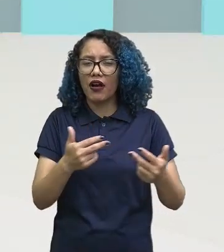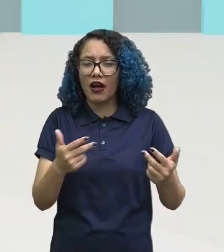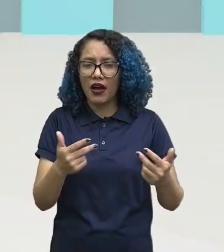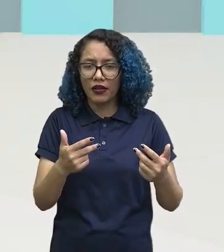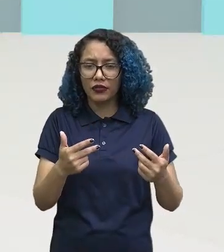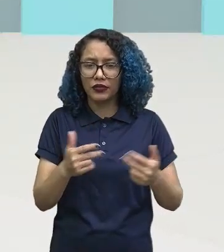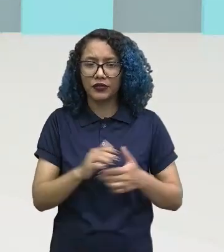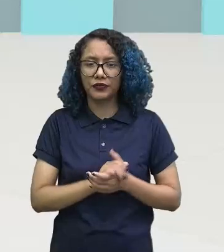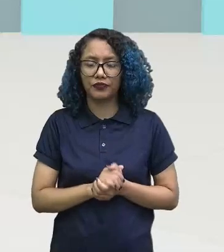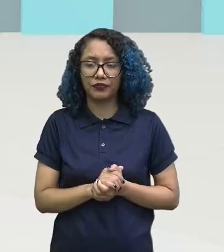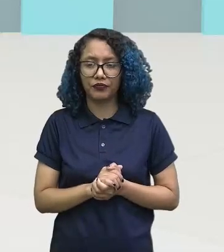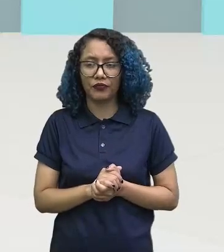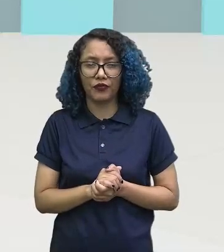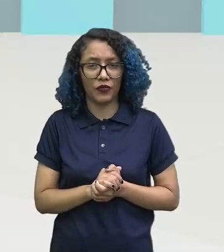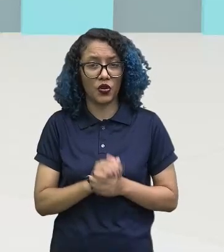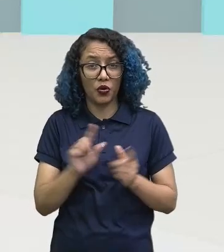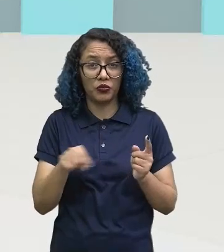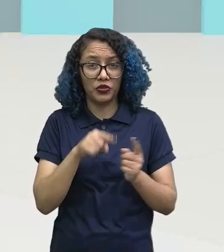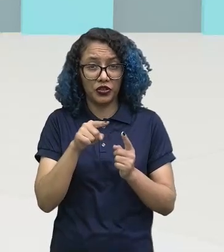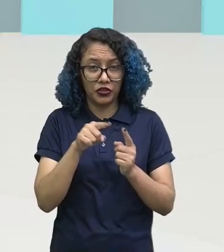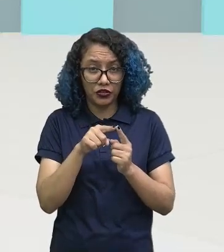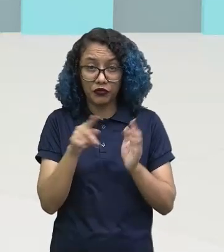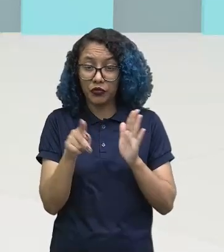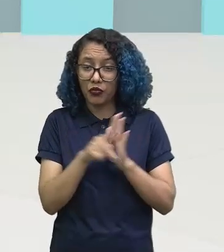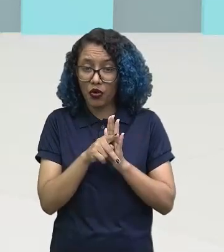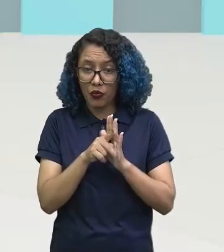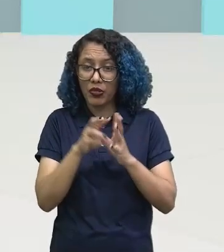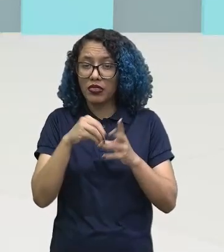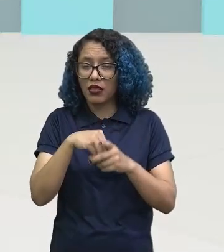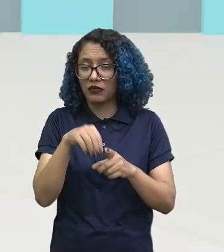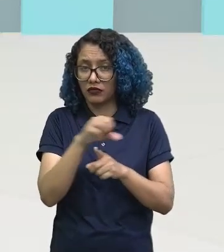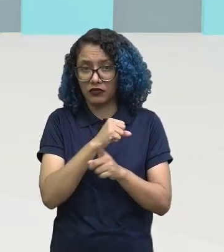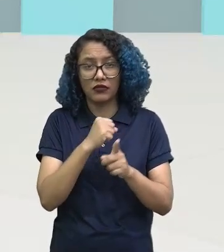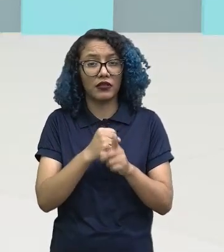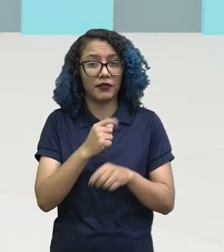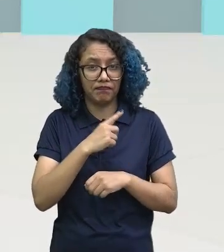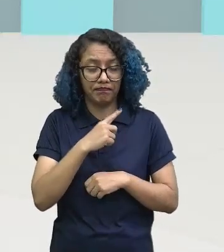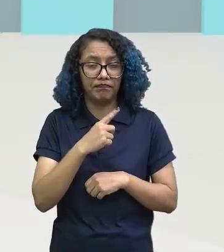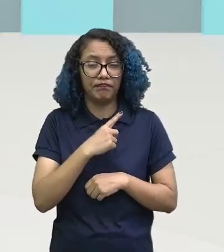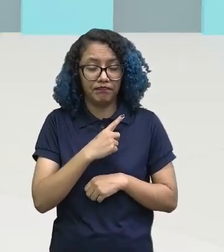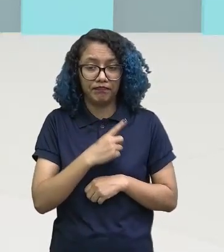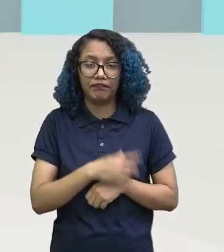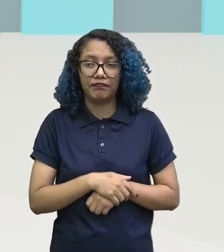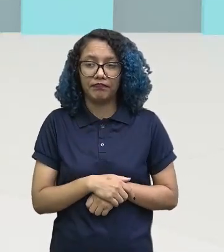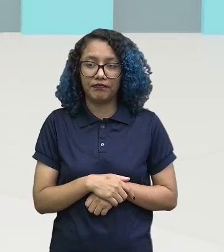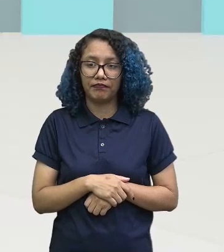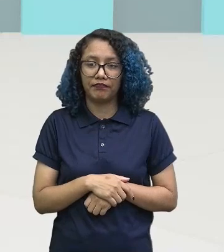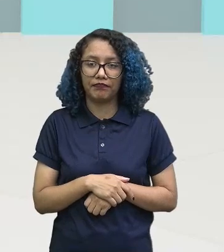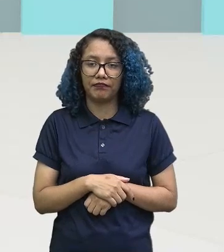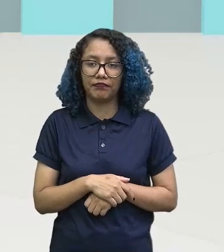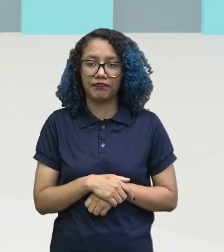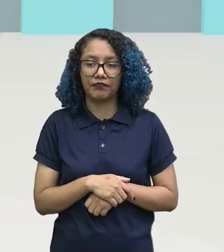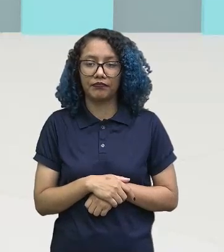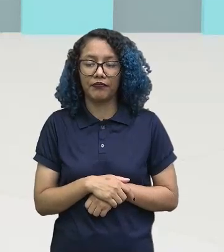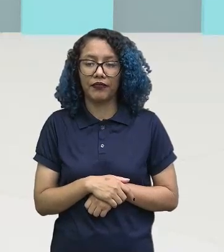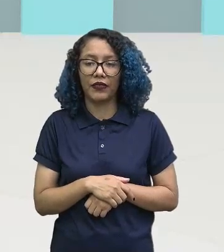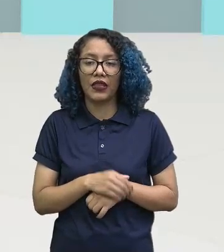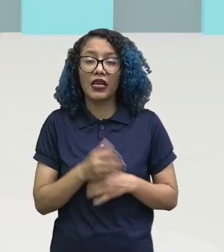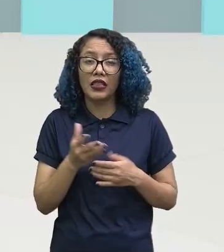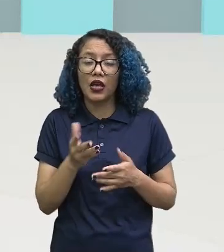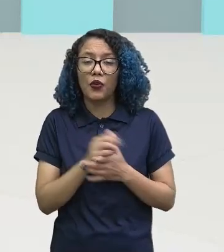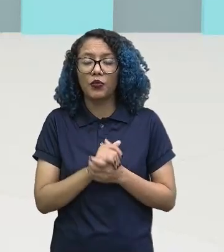entre outros, tem funções específicas dentro de uma sociedade. Dentre esses